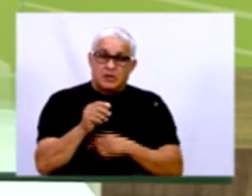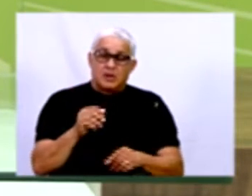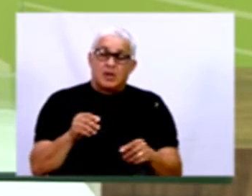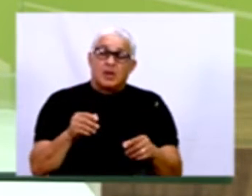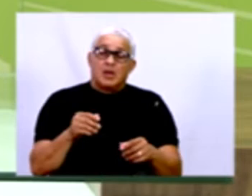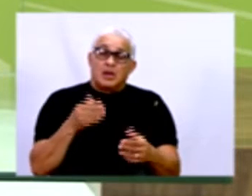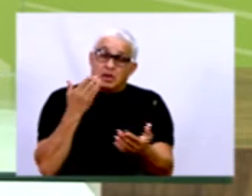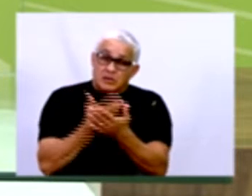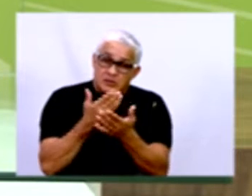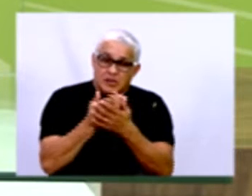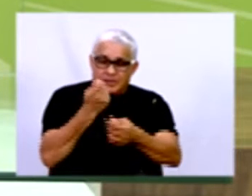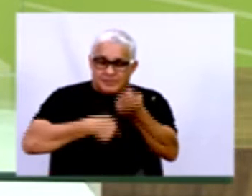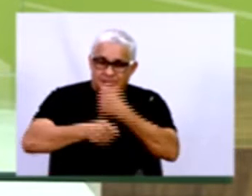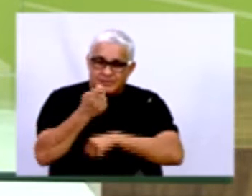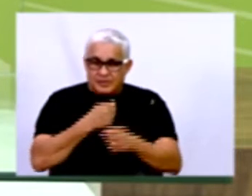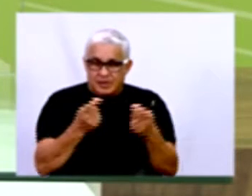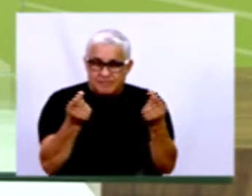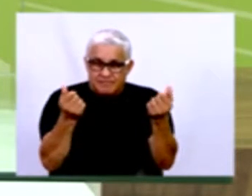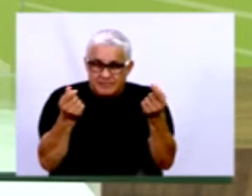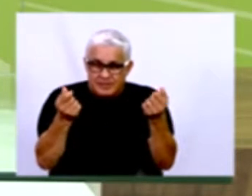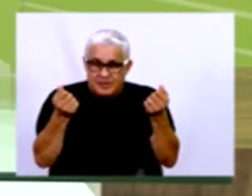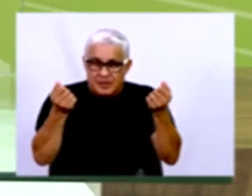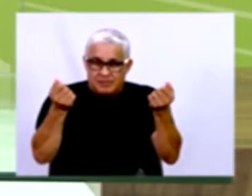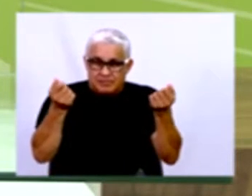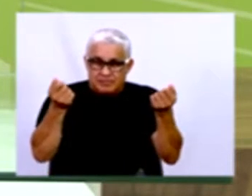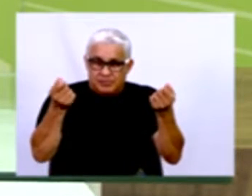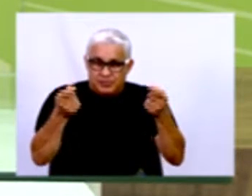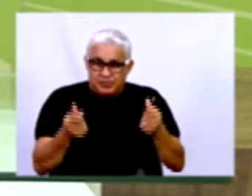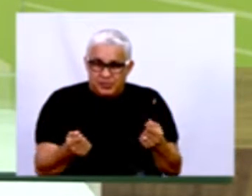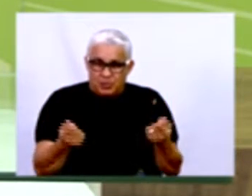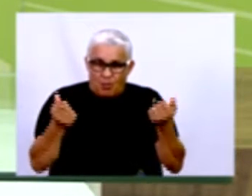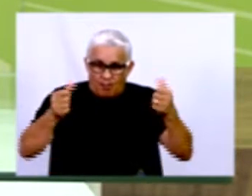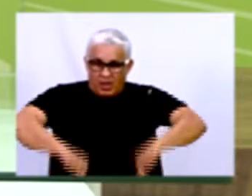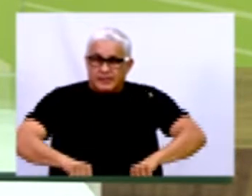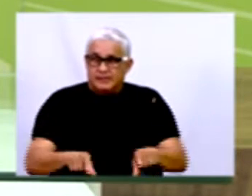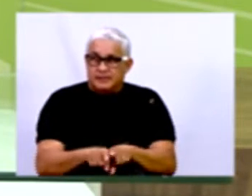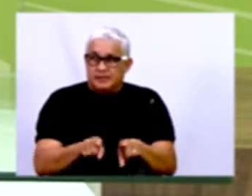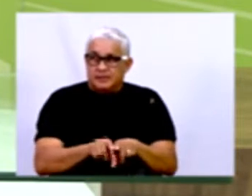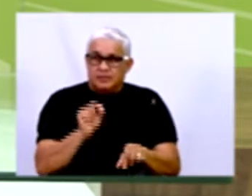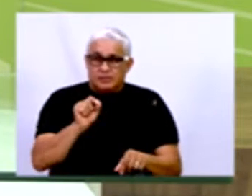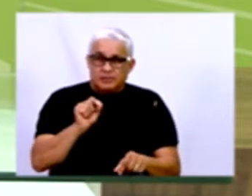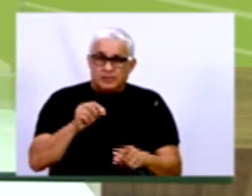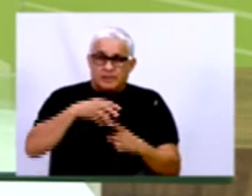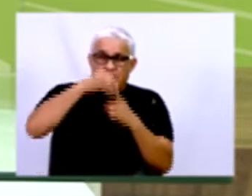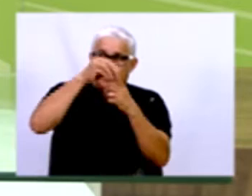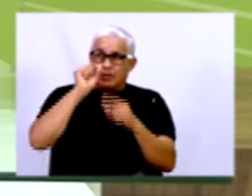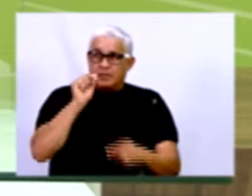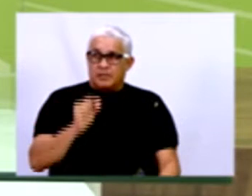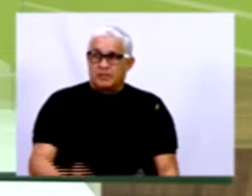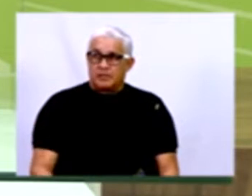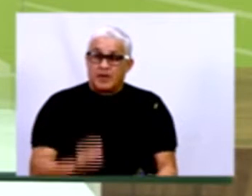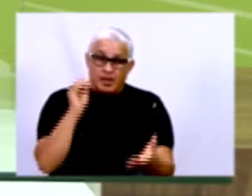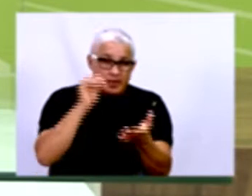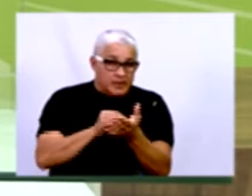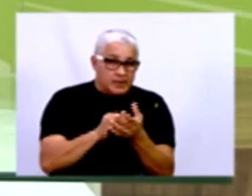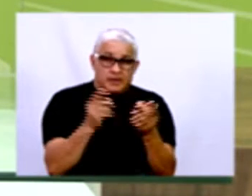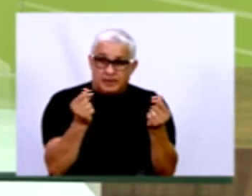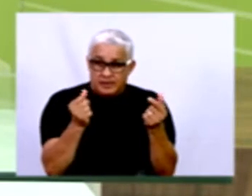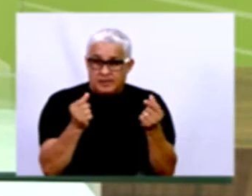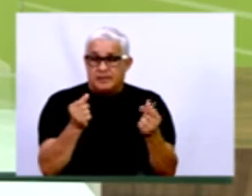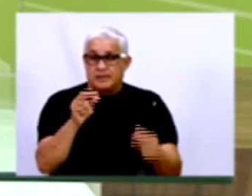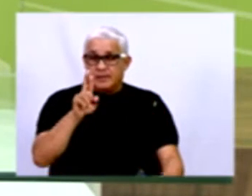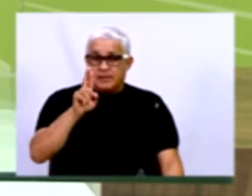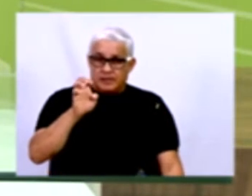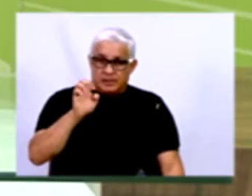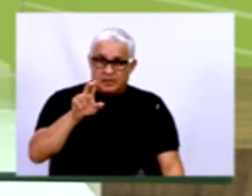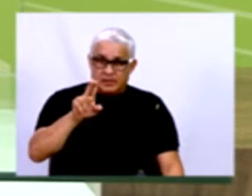recursos escassos. Essa administração da escassez se refere principalmente à escassez dos recursos de produção.